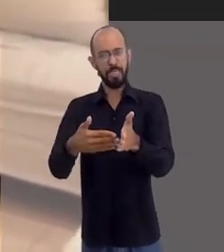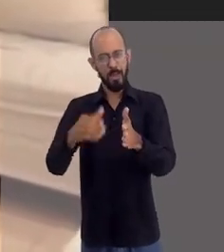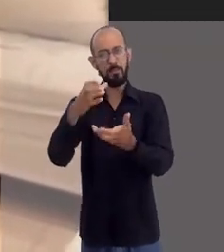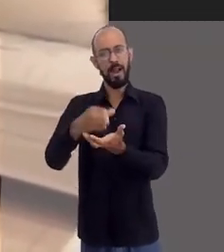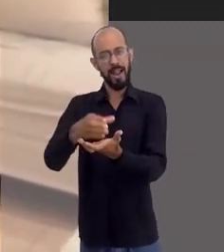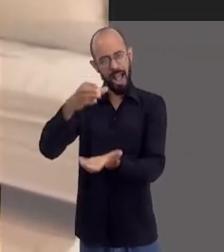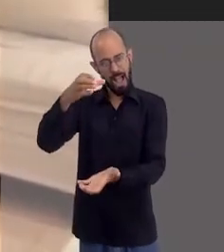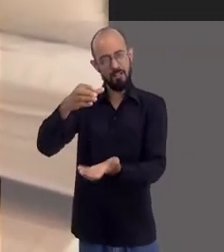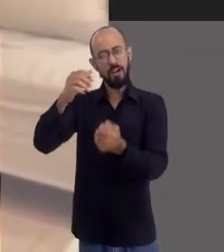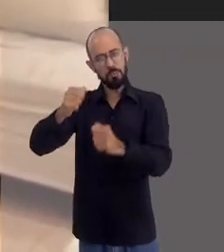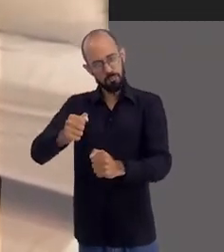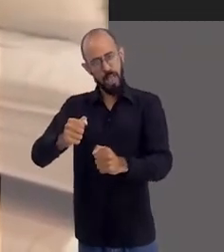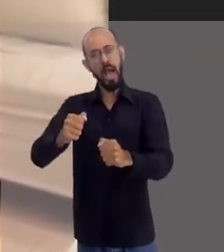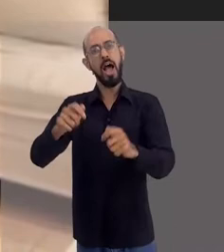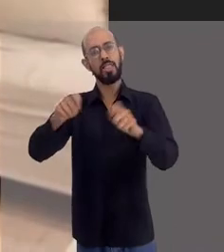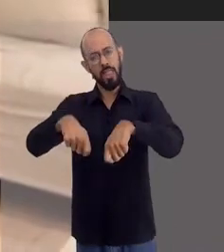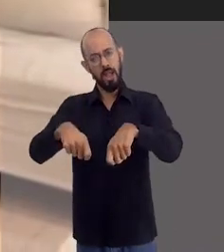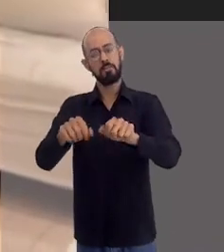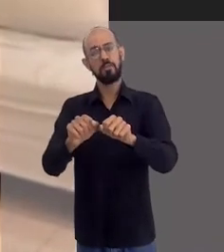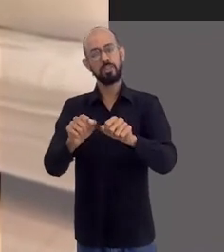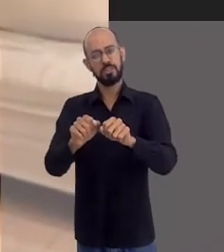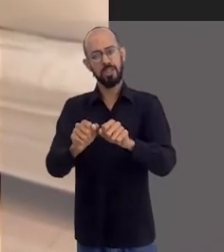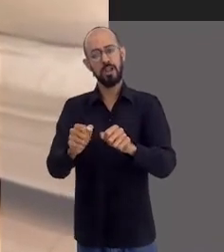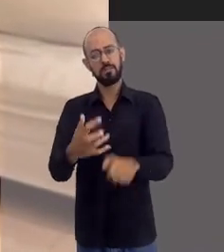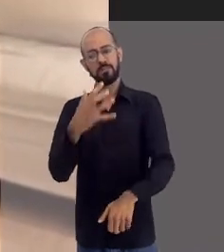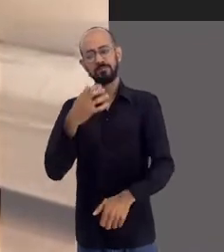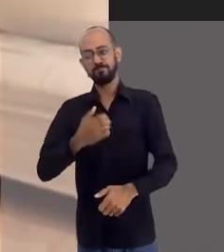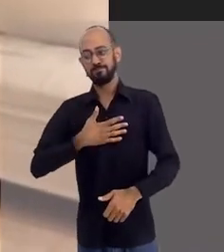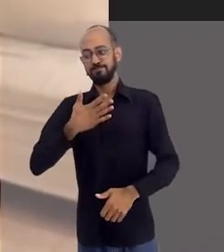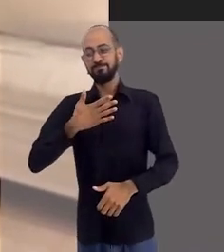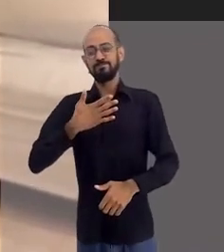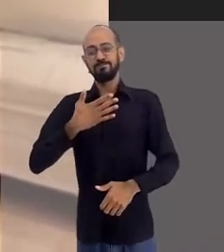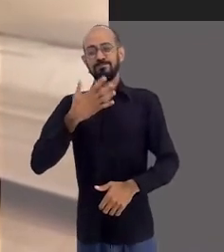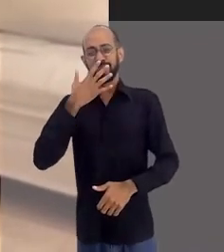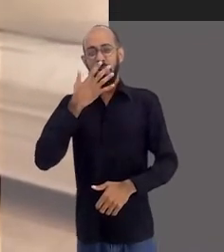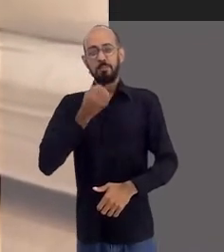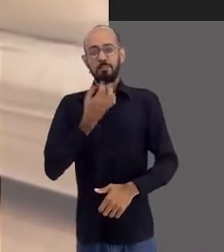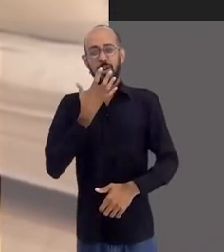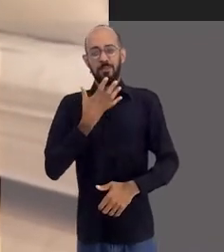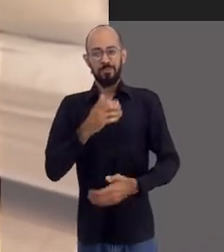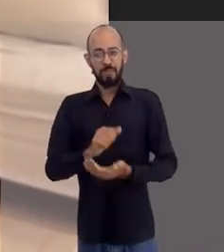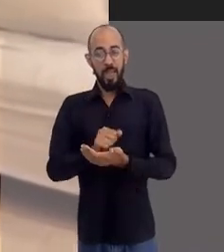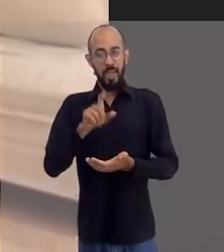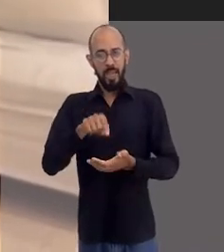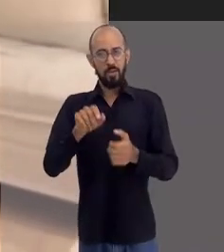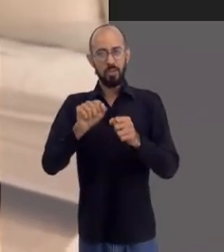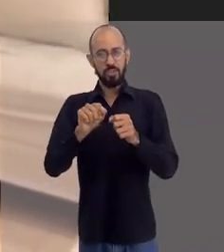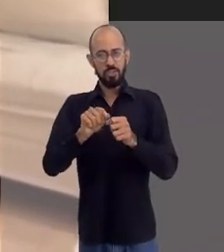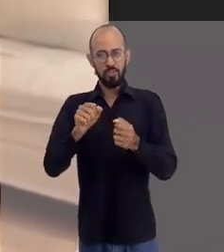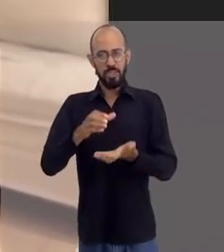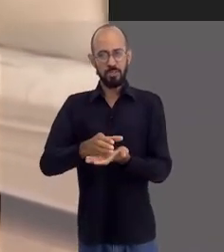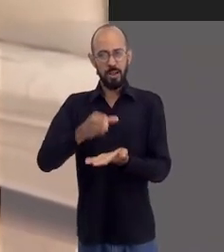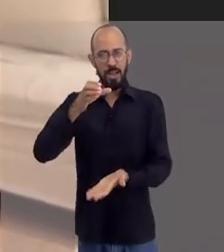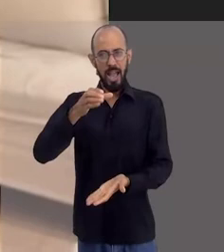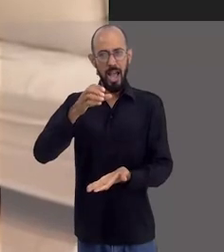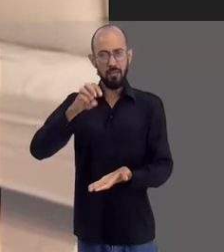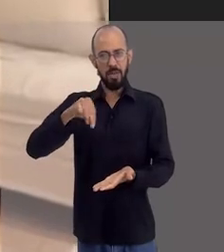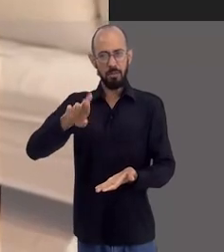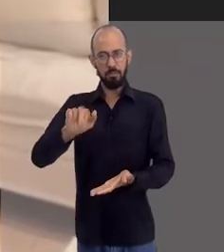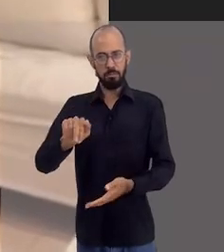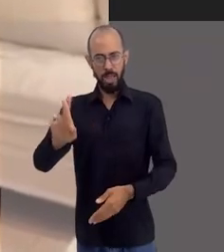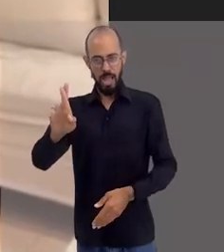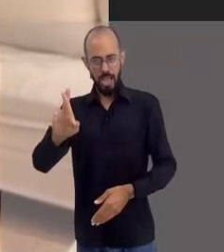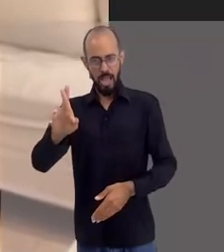tigela garrafa pode servir de fonte de inspiração e foi isso que aconteceu com o projeto da raça no mar que